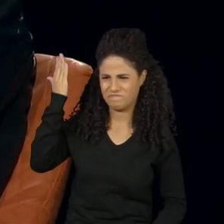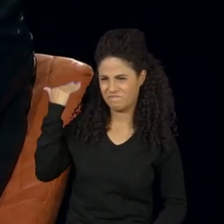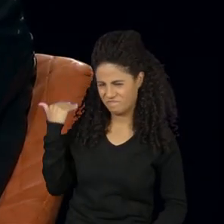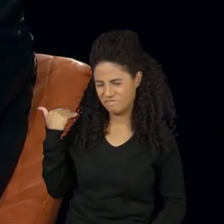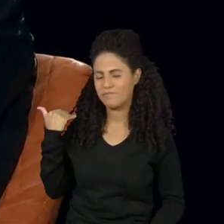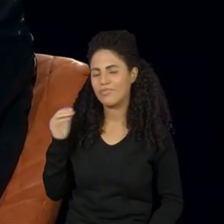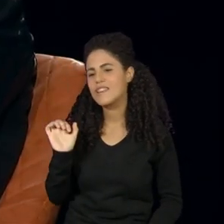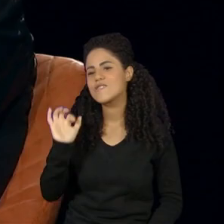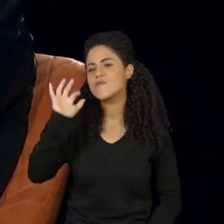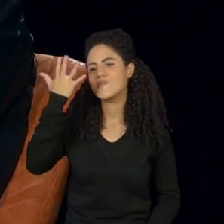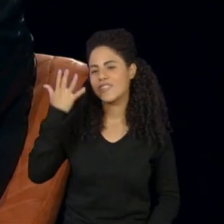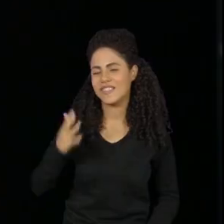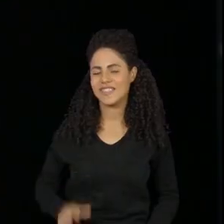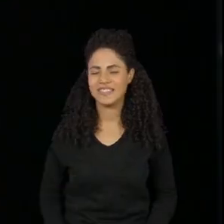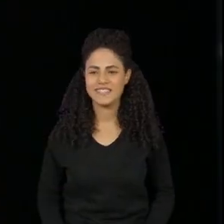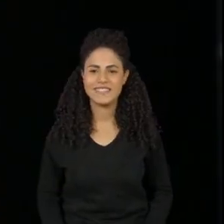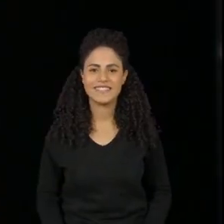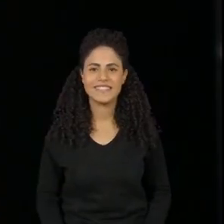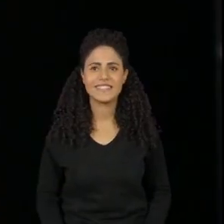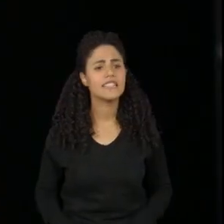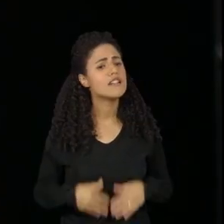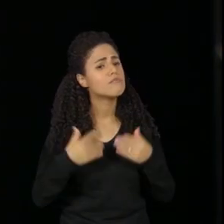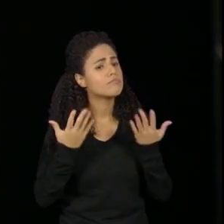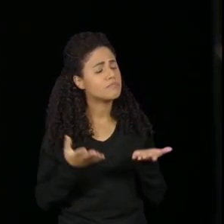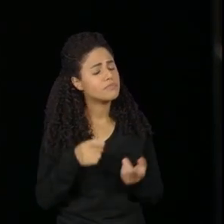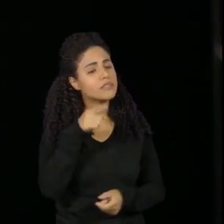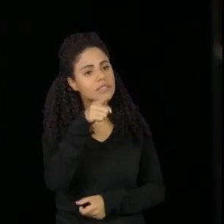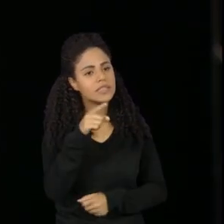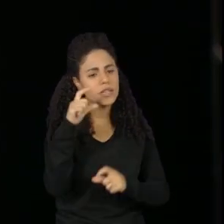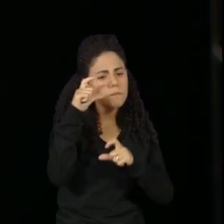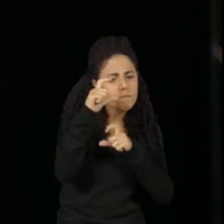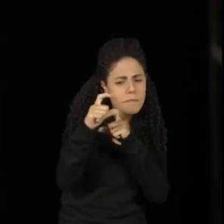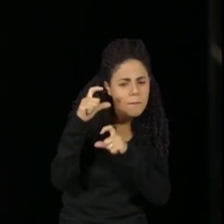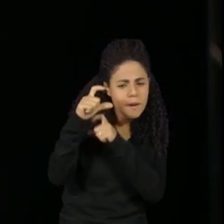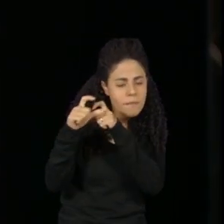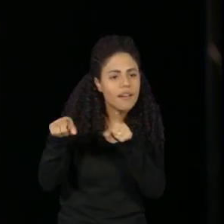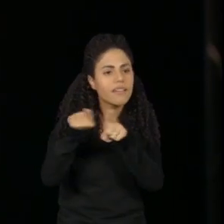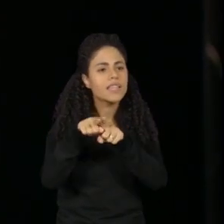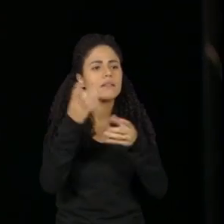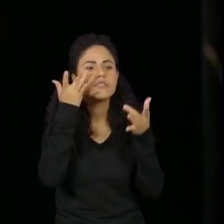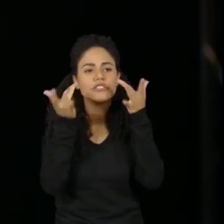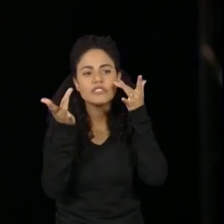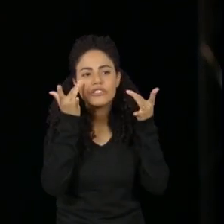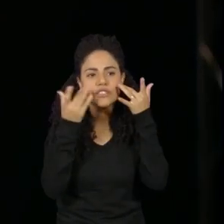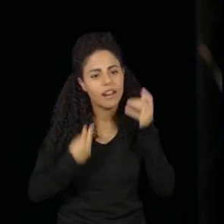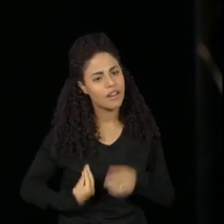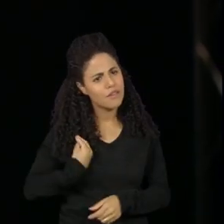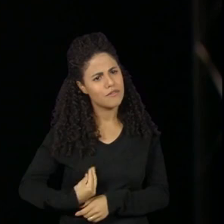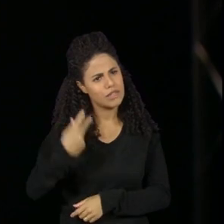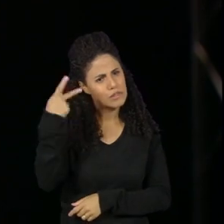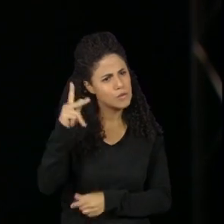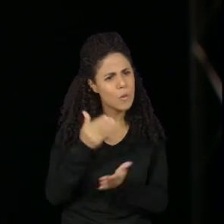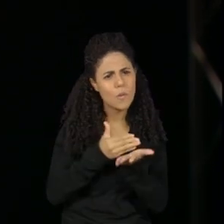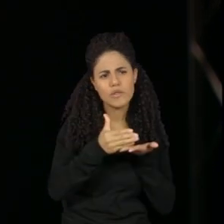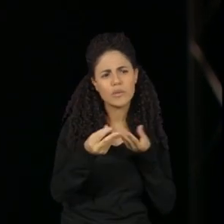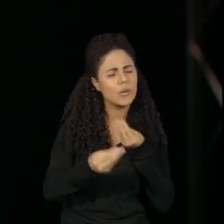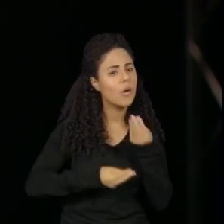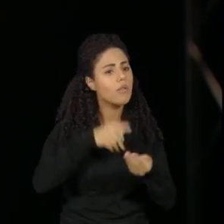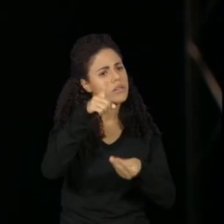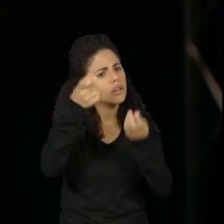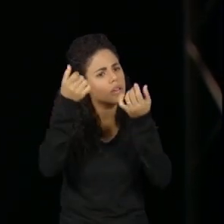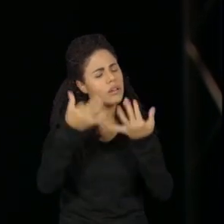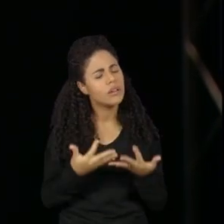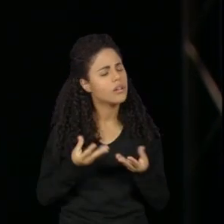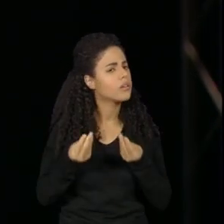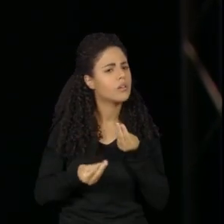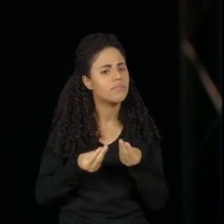gibi, de escambo de gibi. Uhum. Né? Bortolotto, além dos gibis, parece que o teatro também entrou muito cedo na sua vida. Me disseram que você